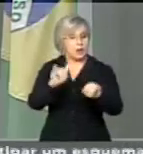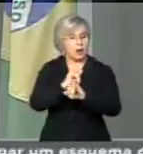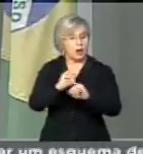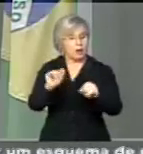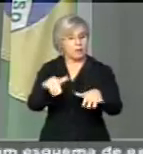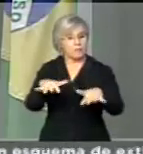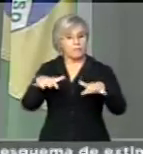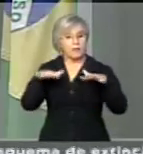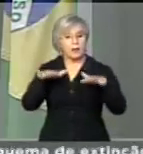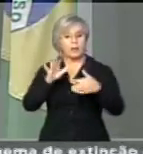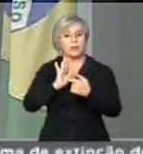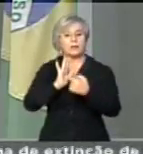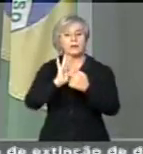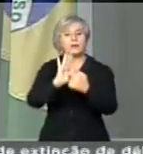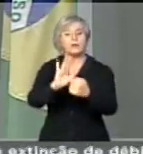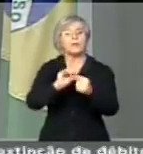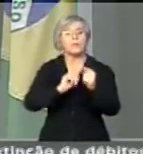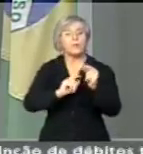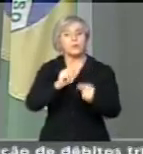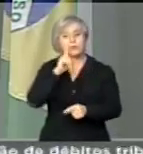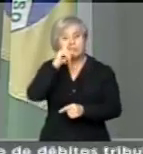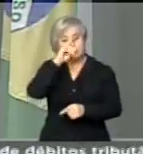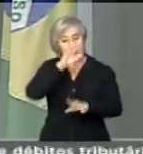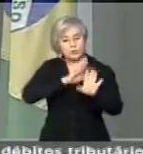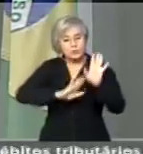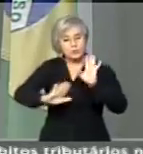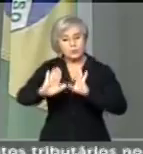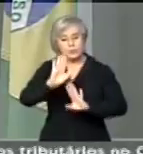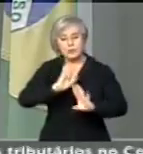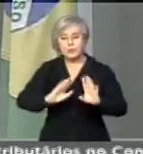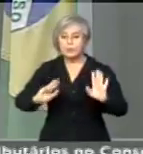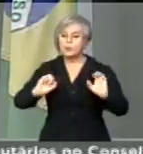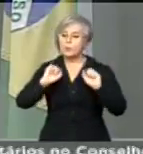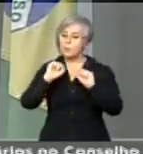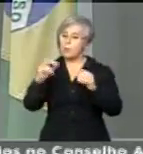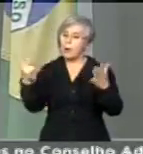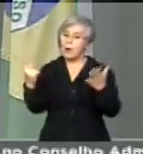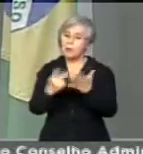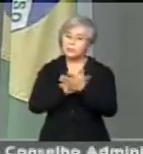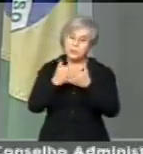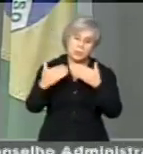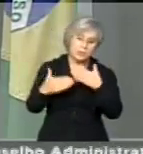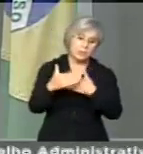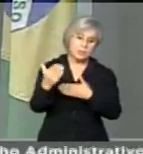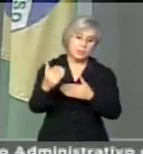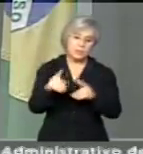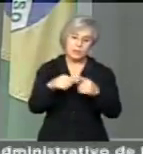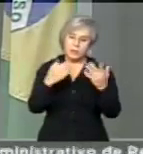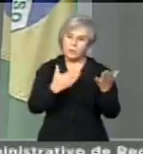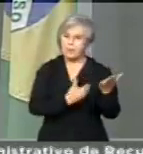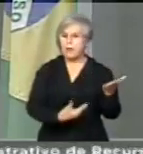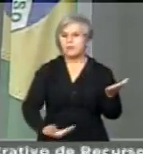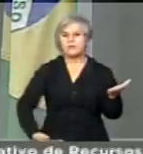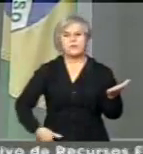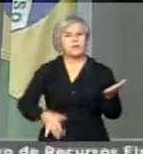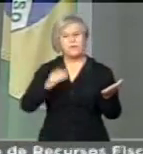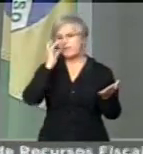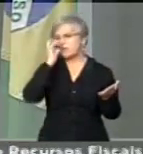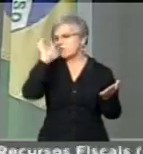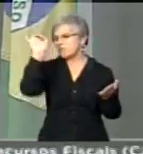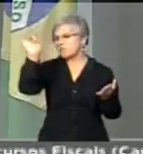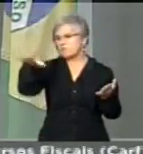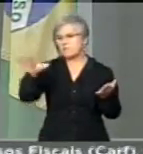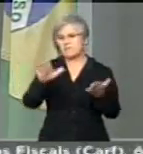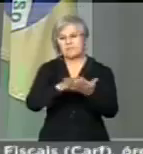parlamento brasileiro, que mostram a gravidade do que ia se dar, e o governo age de forma